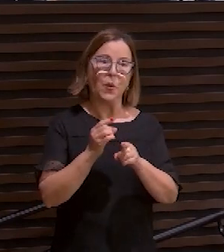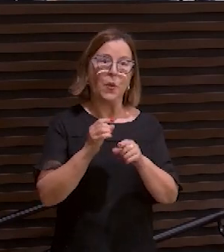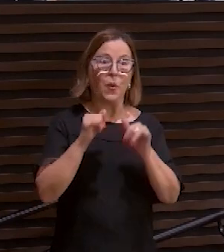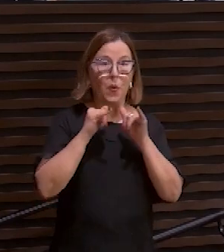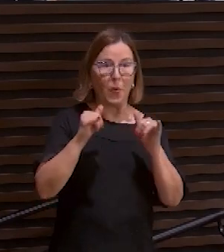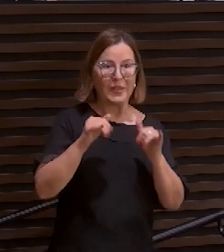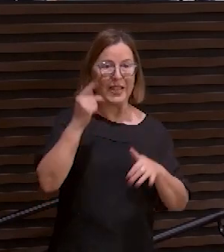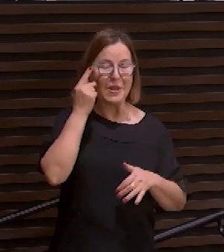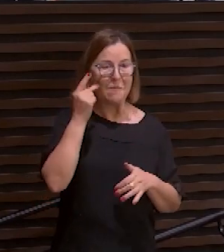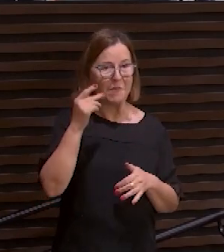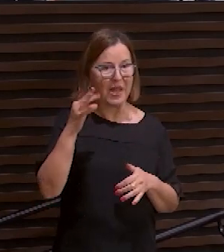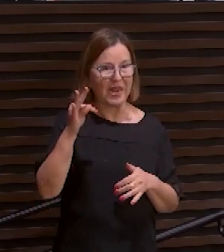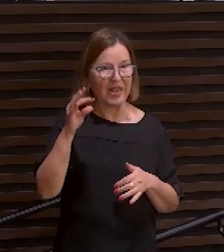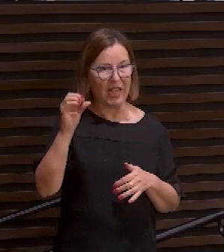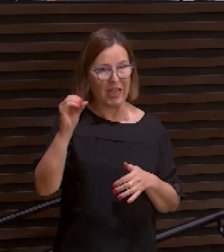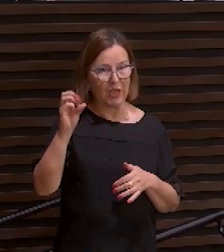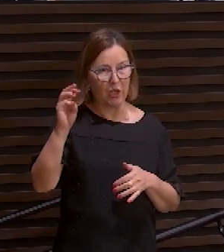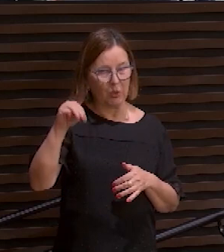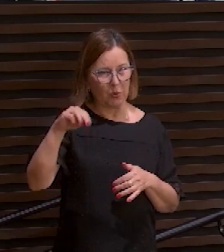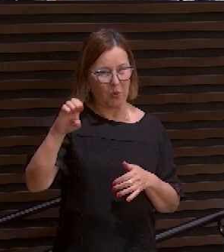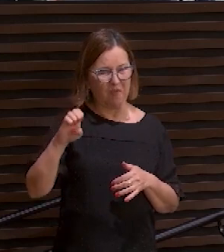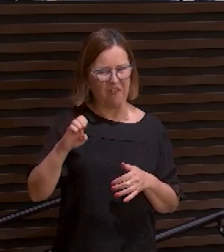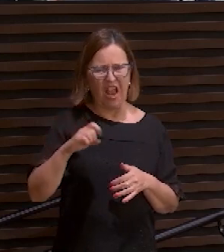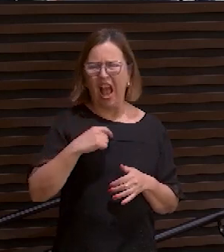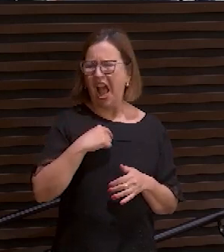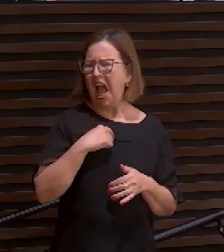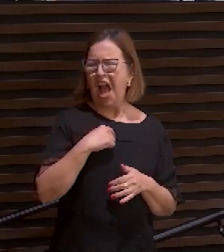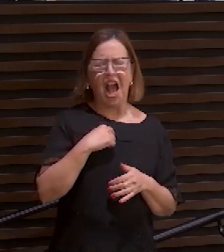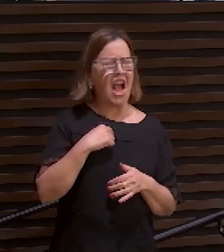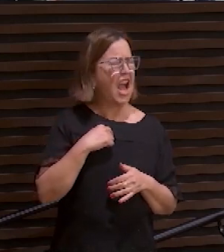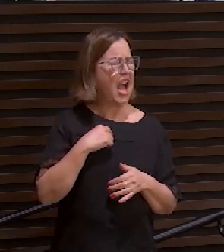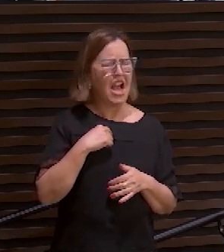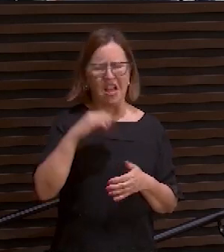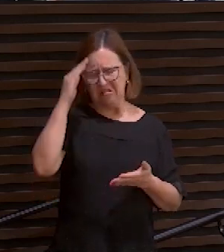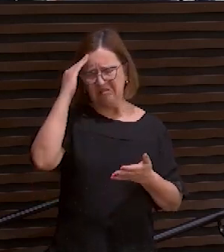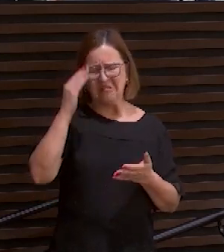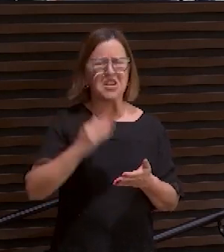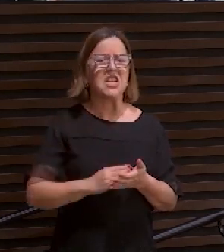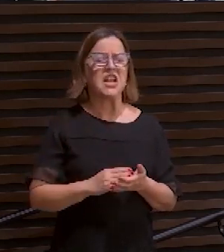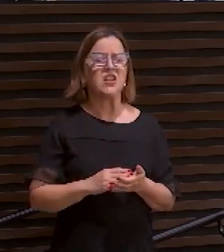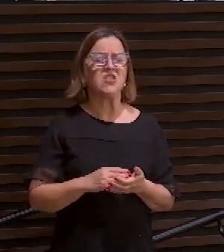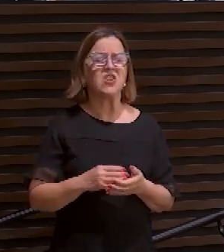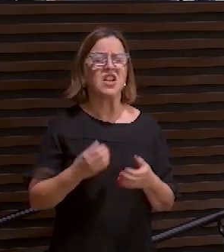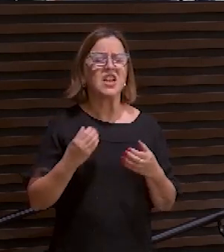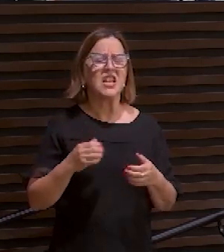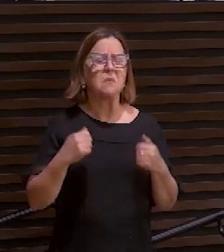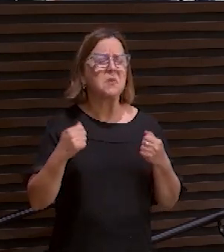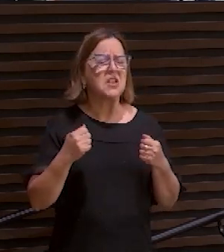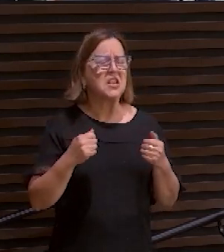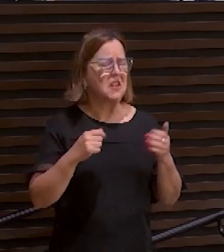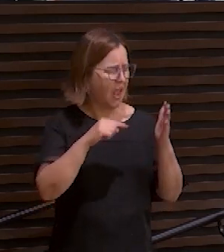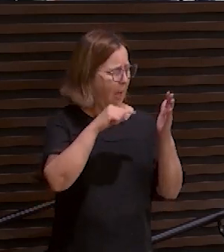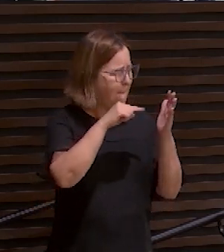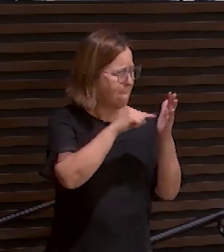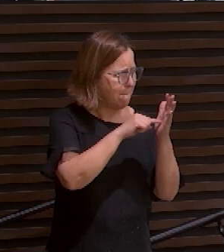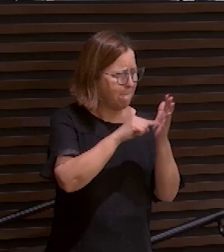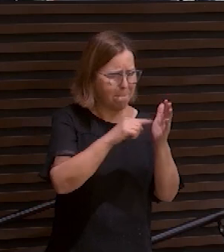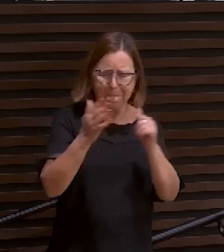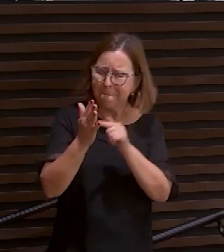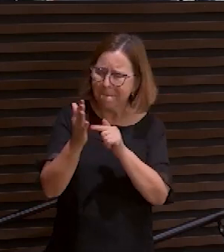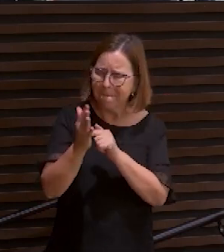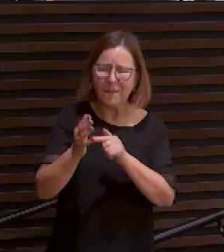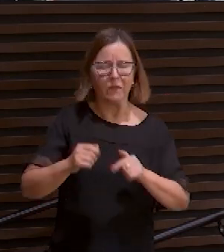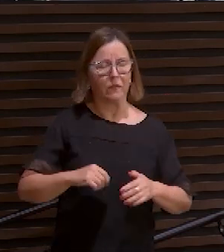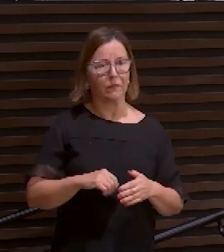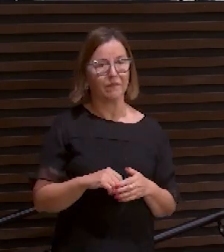do lado dele. No domingo seguinte, eles estavam reunidos, o Senhor aparece e vamos dar uma